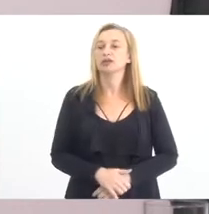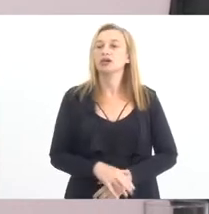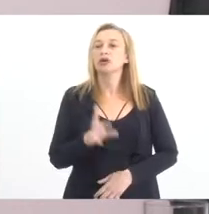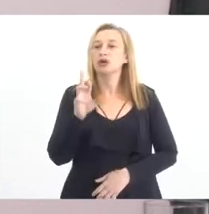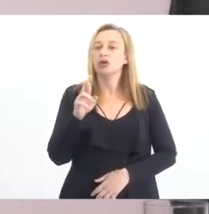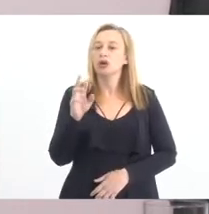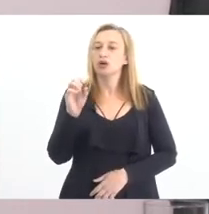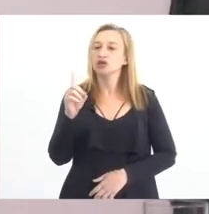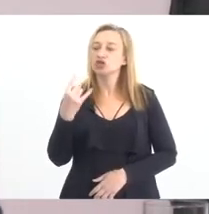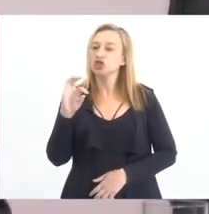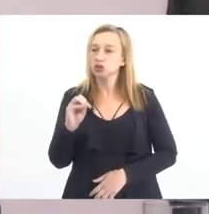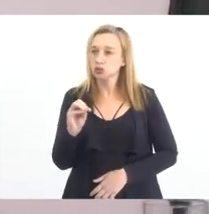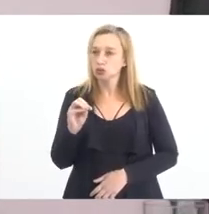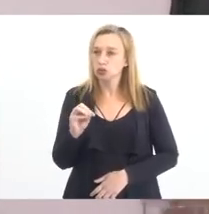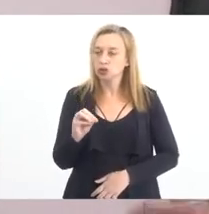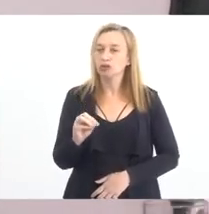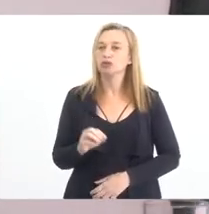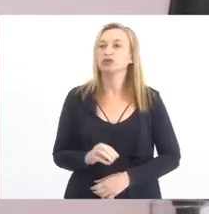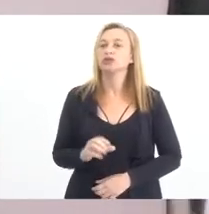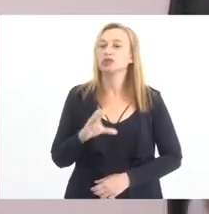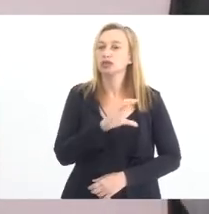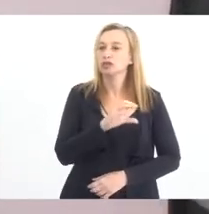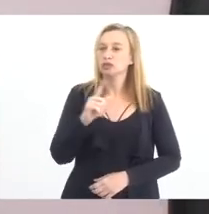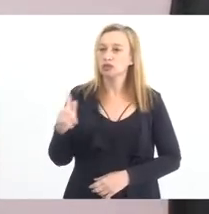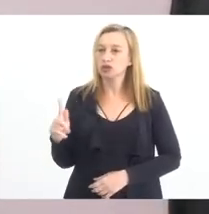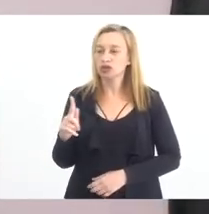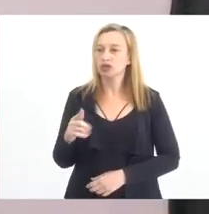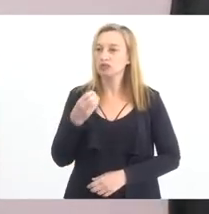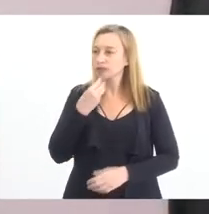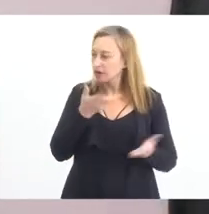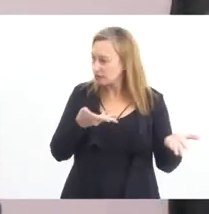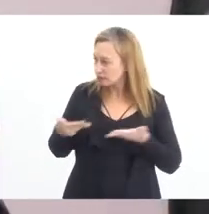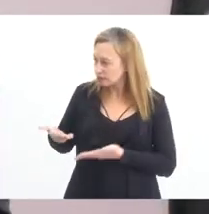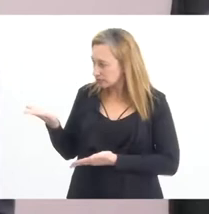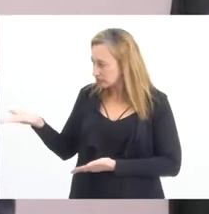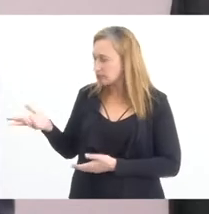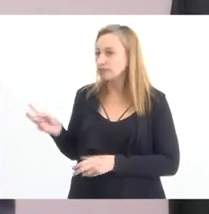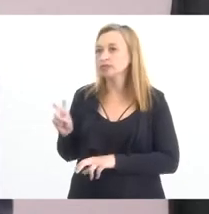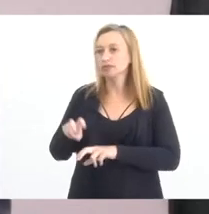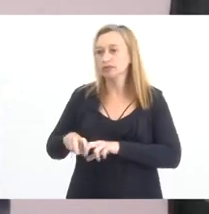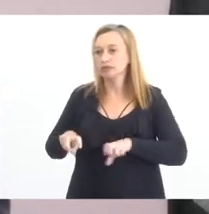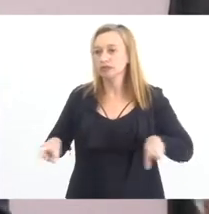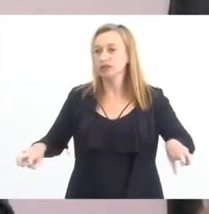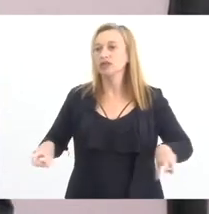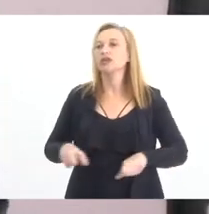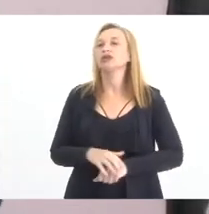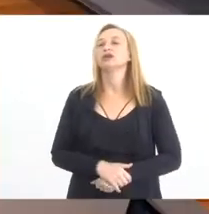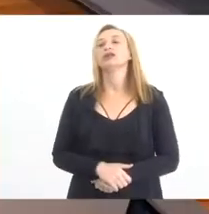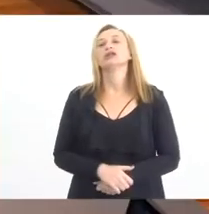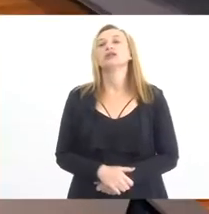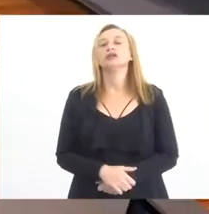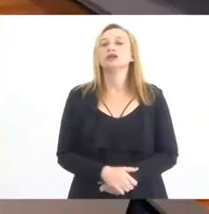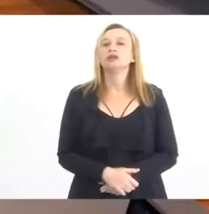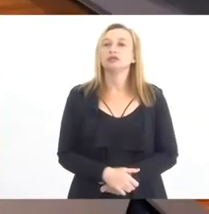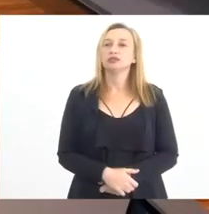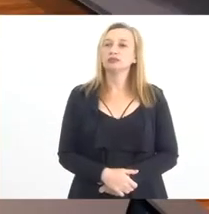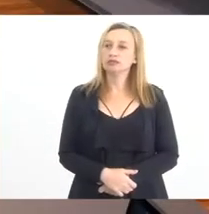Rodrigo Plaza, presidente da OAB de Campo Grande. Bem-vindo. Peço, por favor, professor Dario, sente-se aqui. Professor Rodrigo, sente-se aqui.